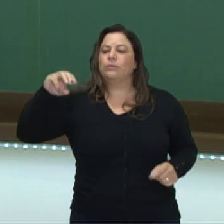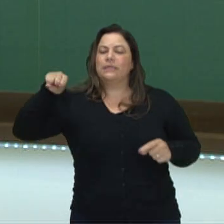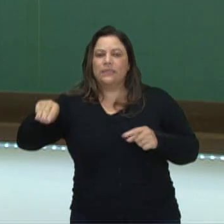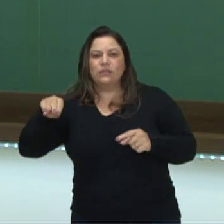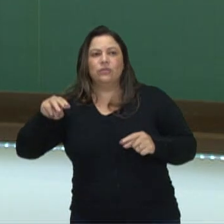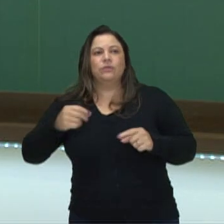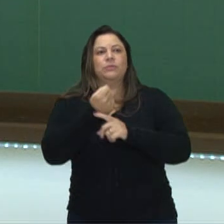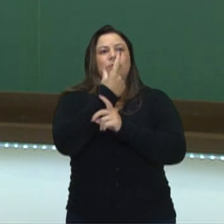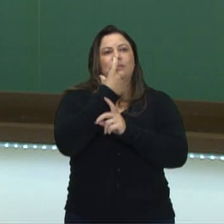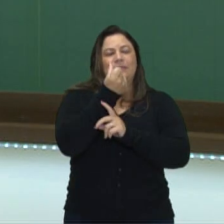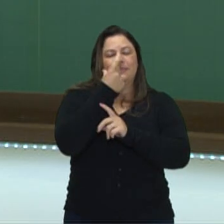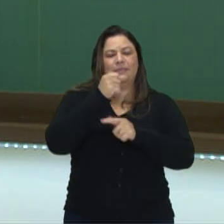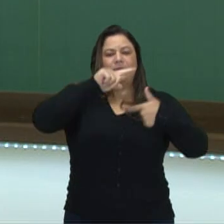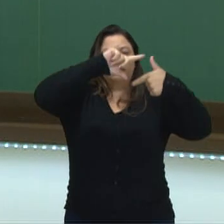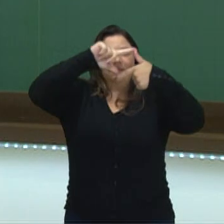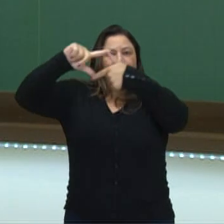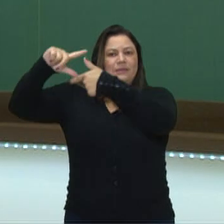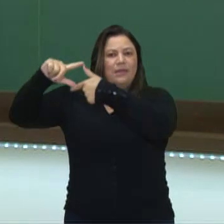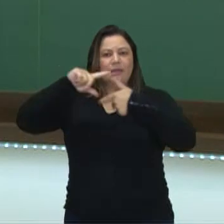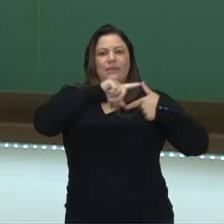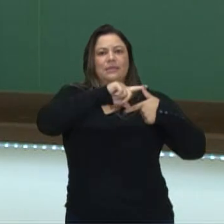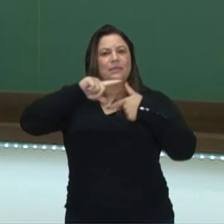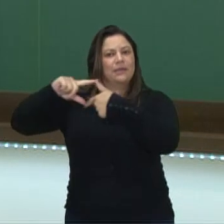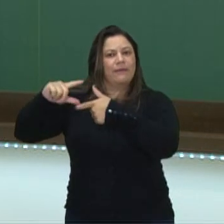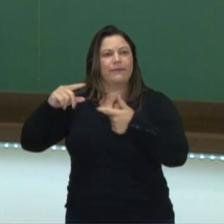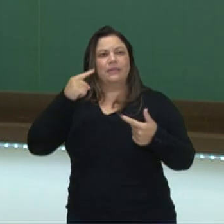fazer isso? Vamos ver.